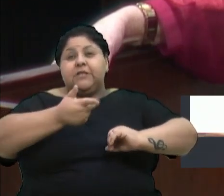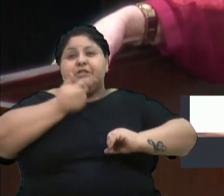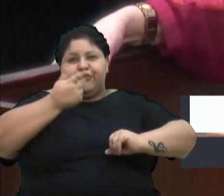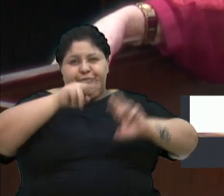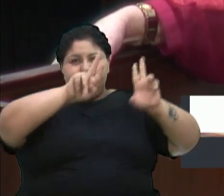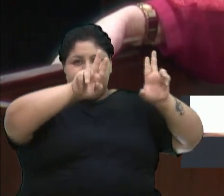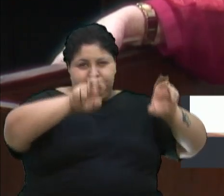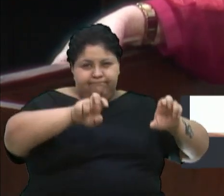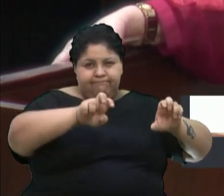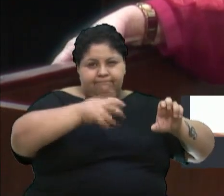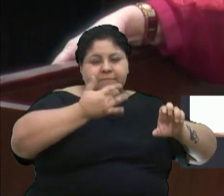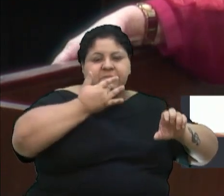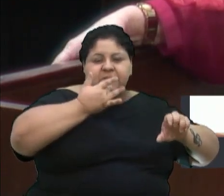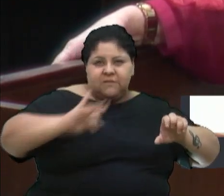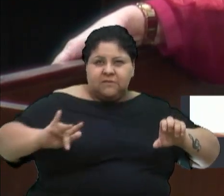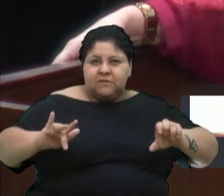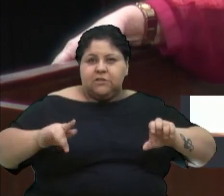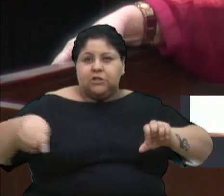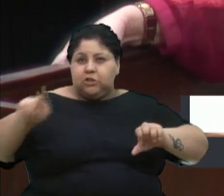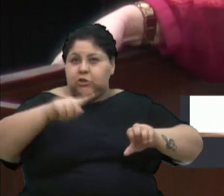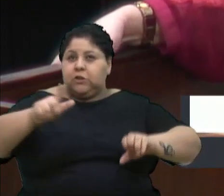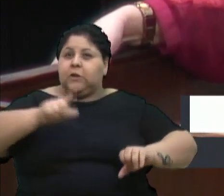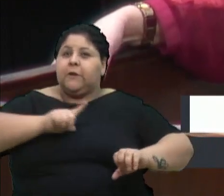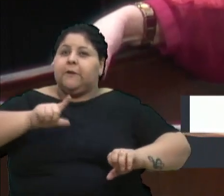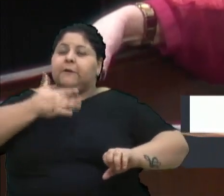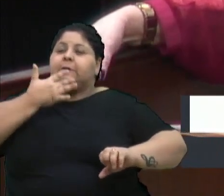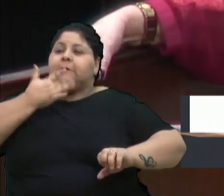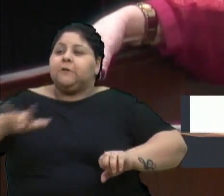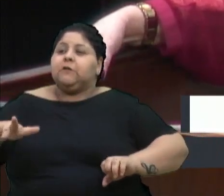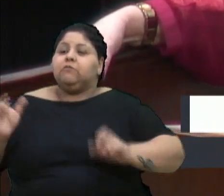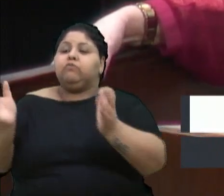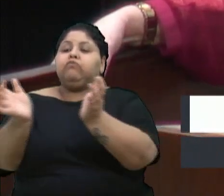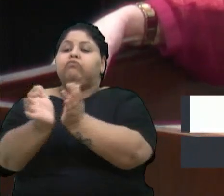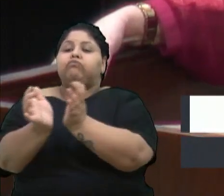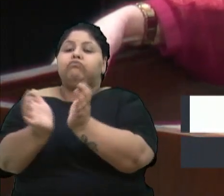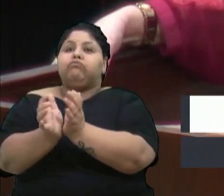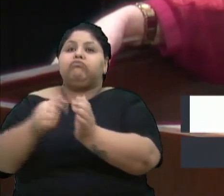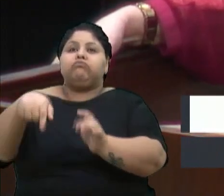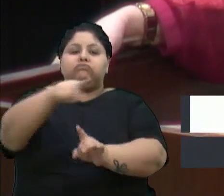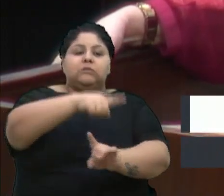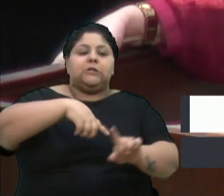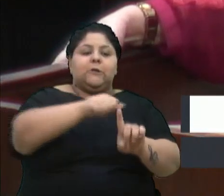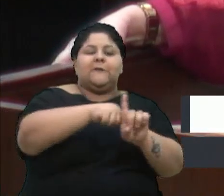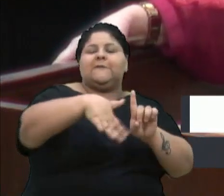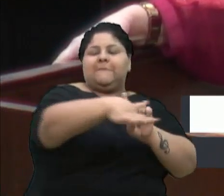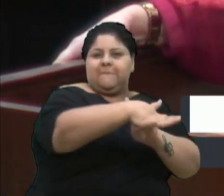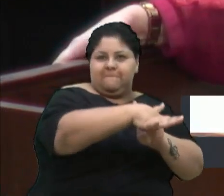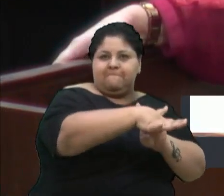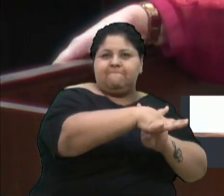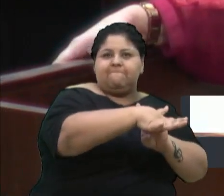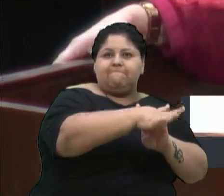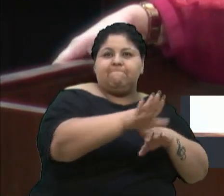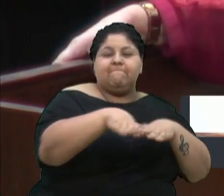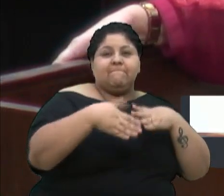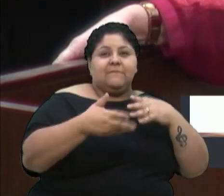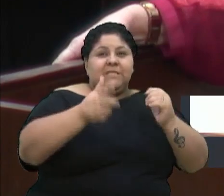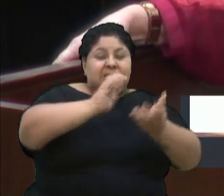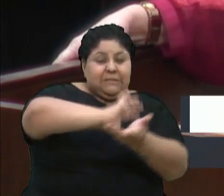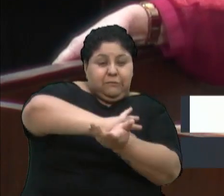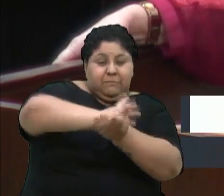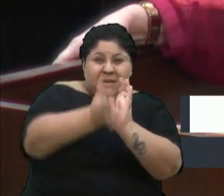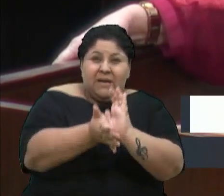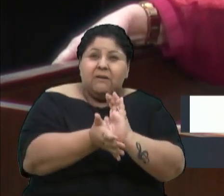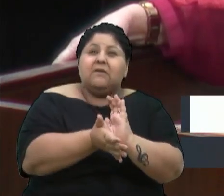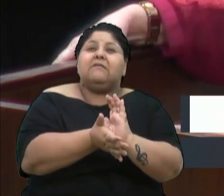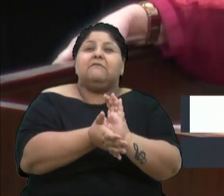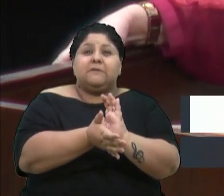da criança, nós temos que falar de um conjunto de coisas na nossa sociedade. Então, o preconceito, a discriminação